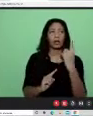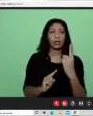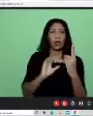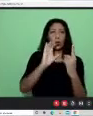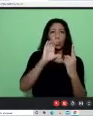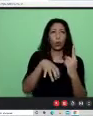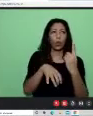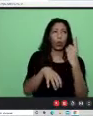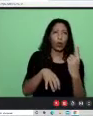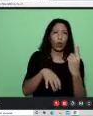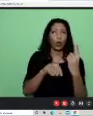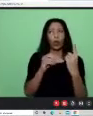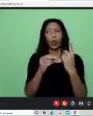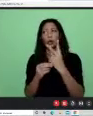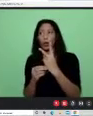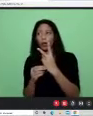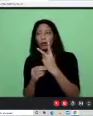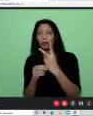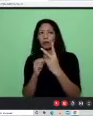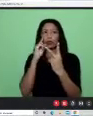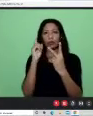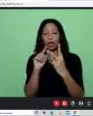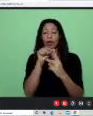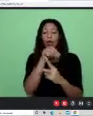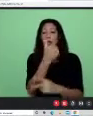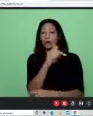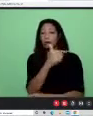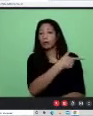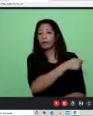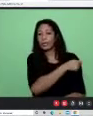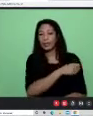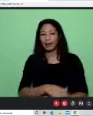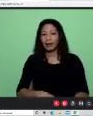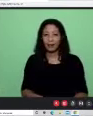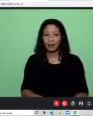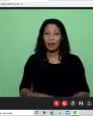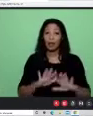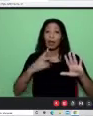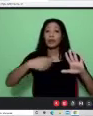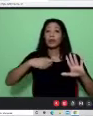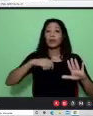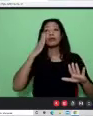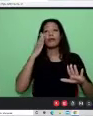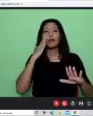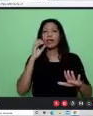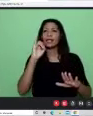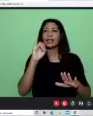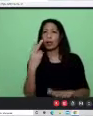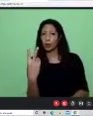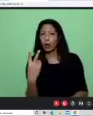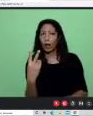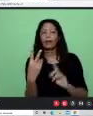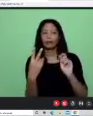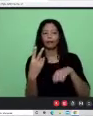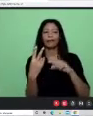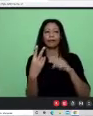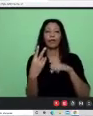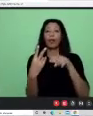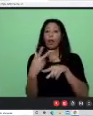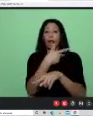tem vacina. E a gente precisa ver se lá o problema é o 2, passagem de areia 2. Também